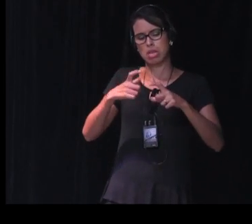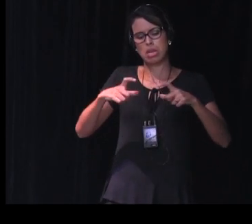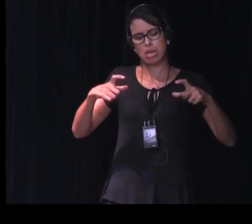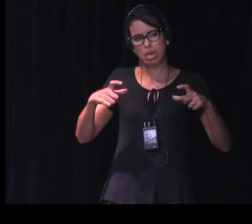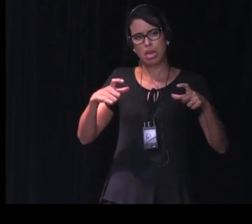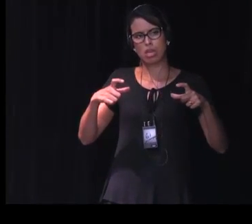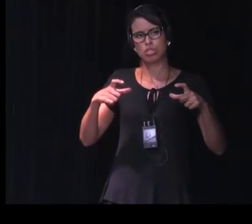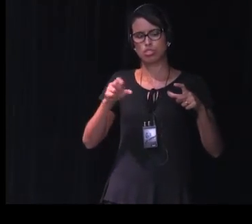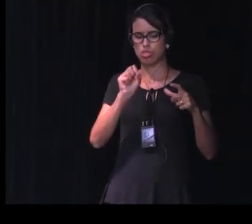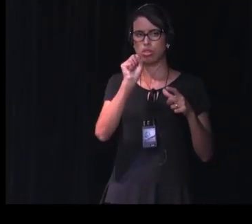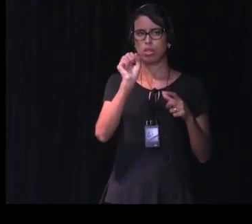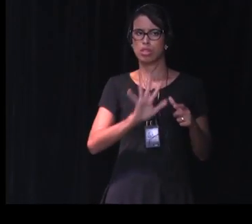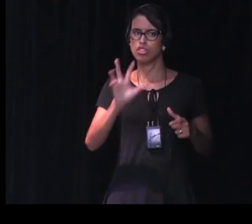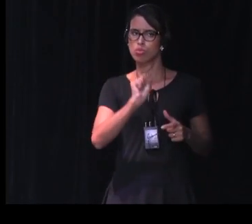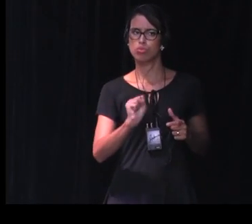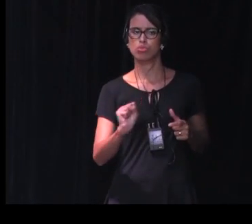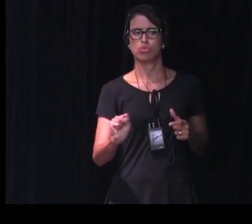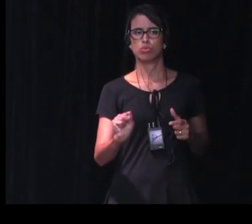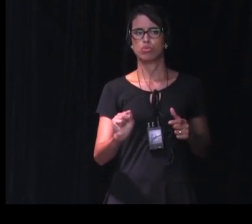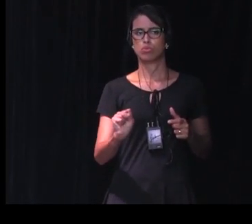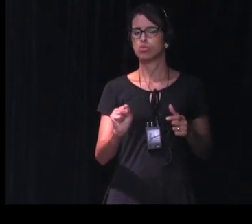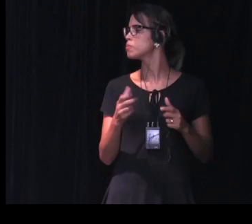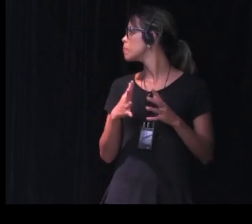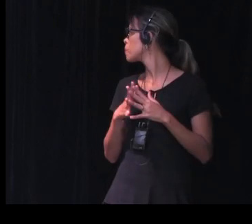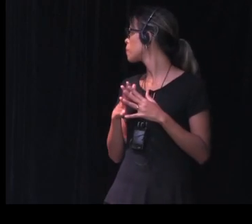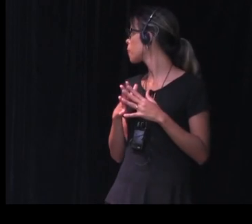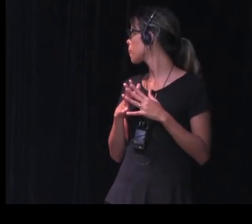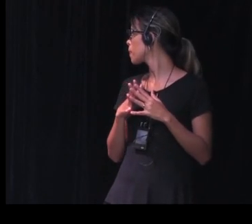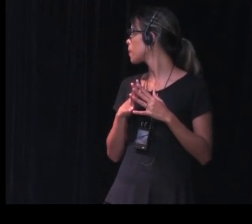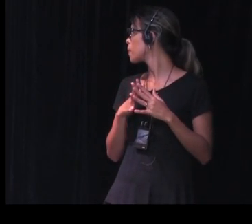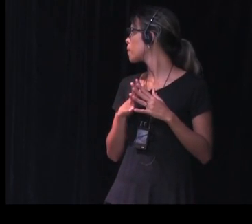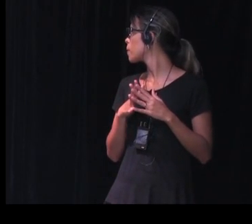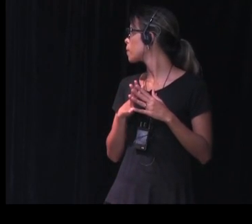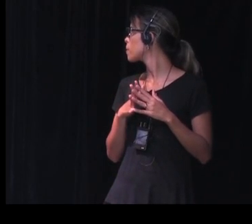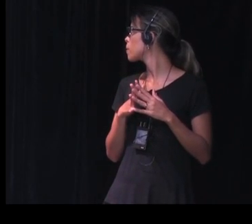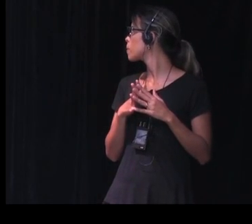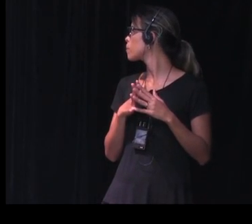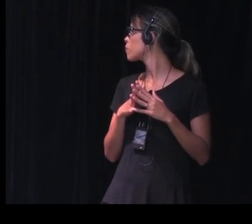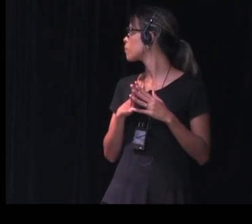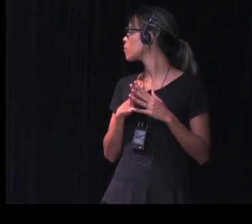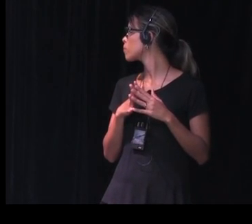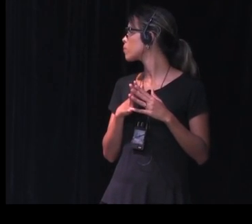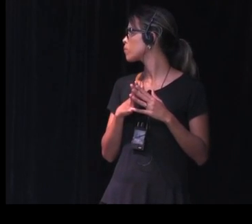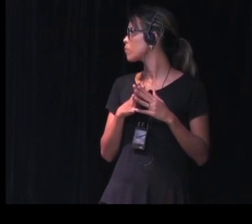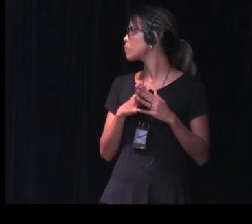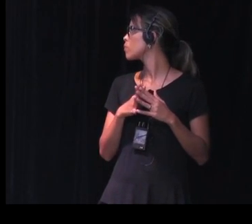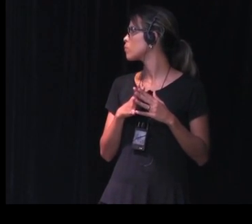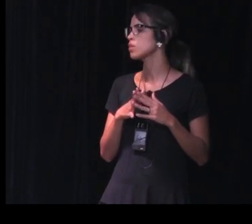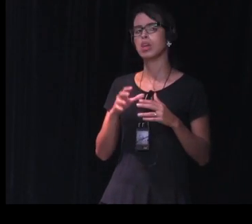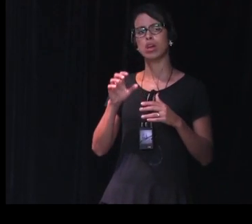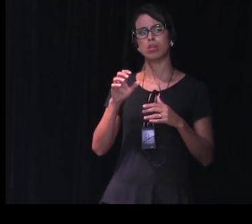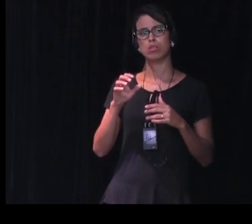do mesmo tamanho no sul da cidade. Aparecem 2 hipódromos. Aqui tem o começo de